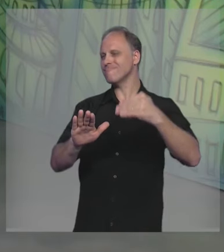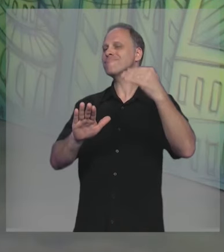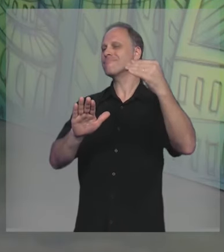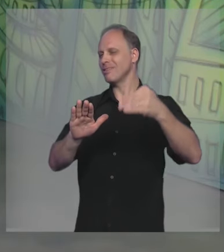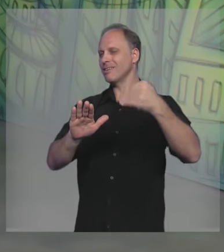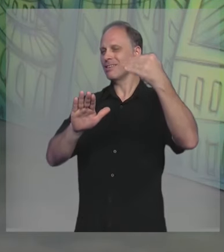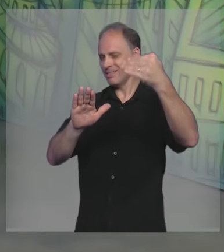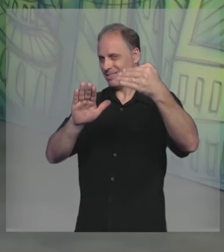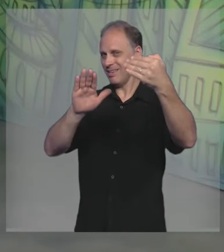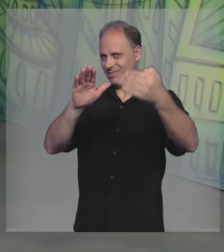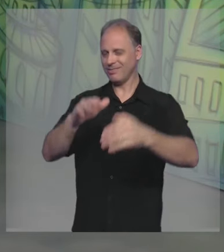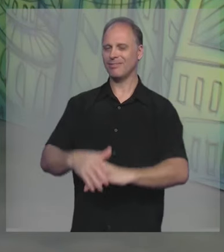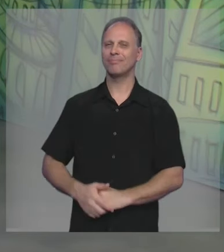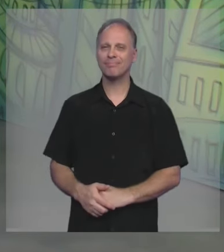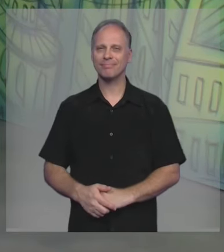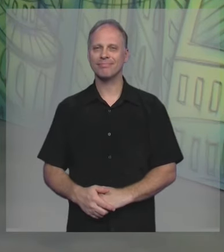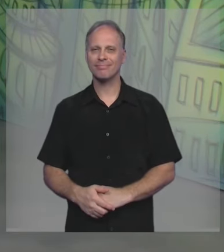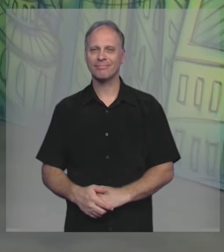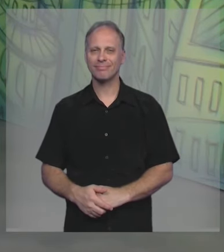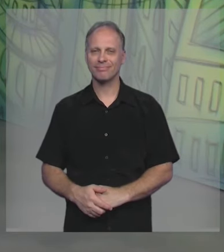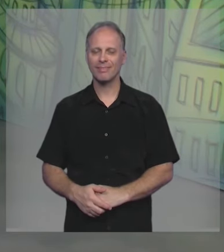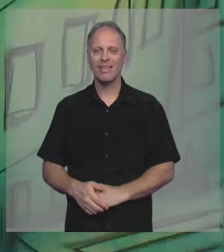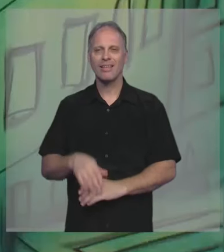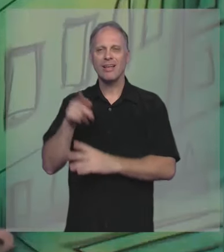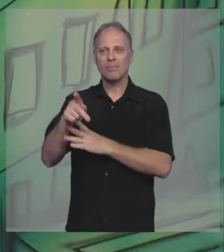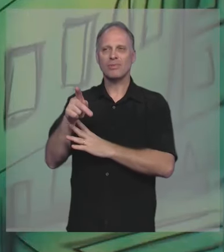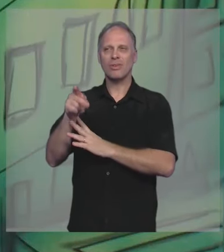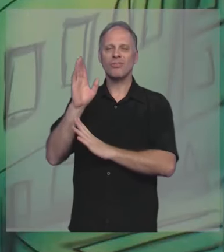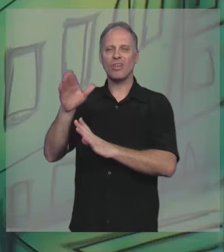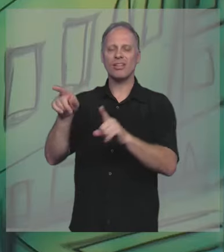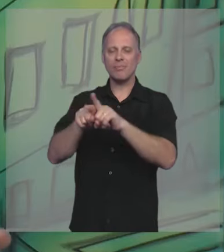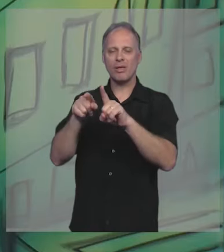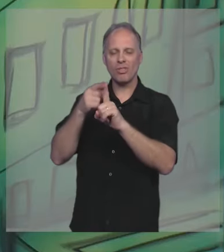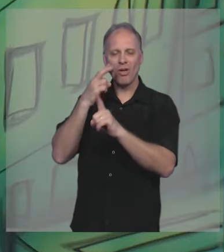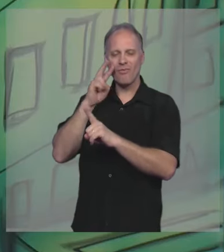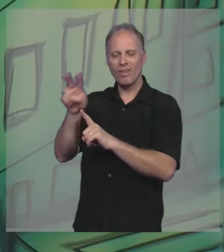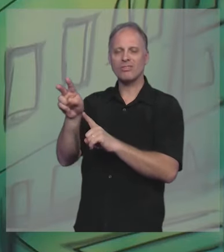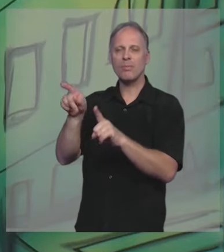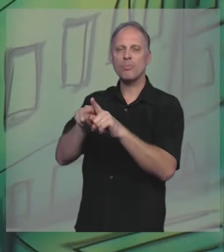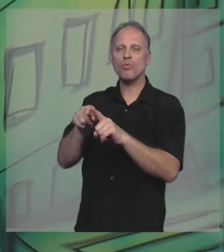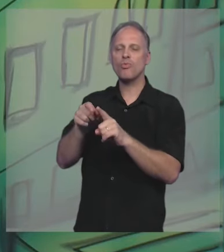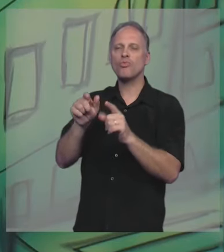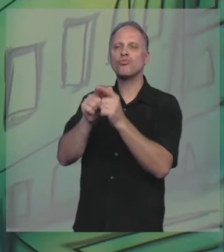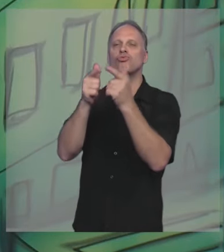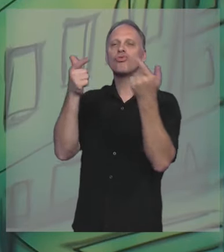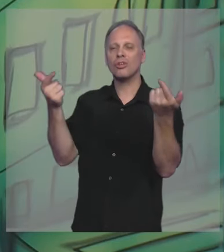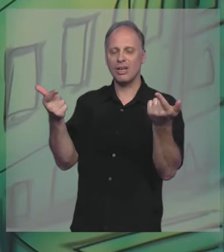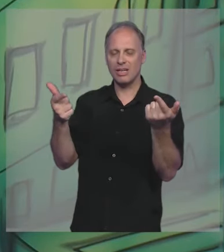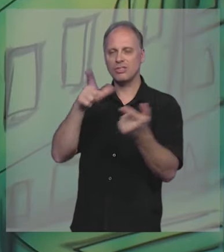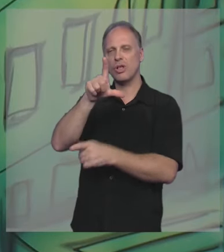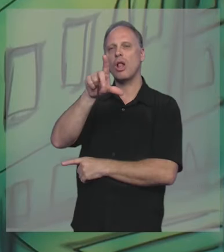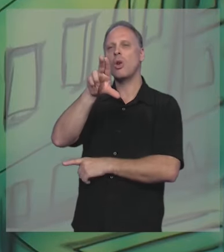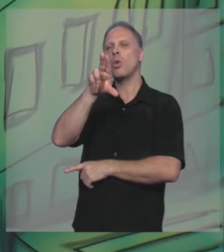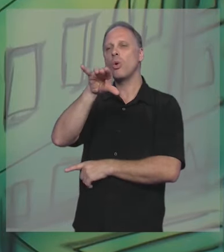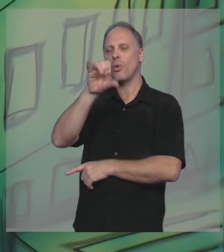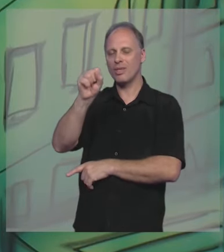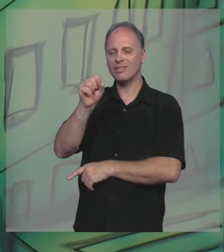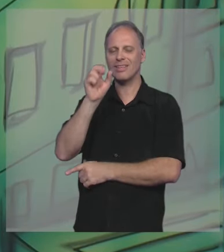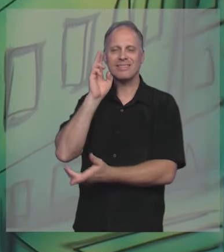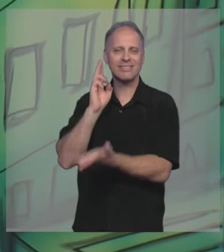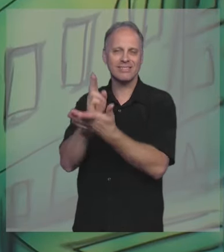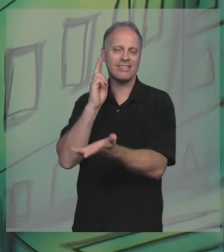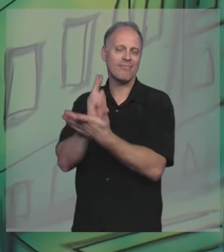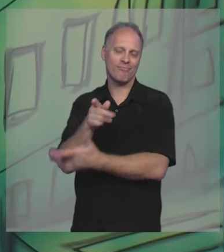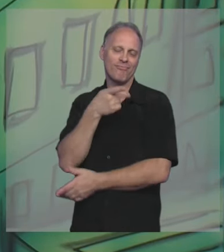2015 de novo. Professora, um jornalista que eu acompanho bastante, o Luiz Nassif, né?